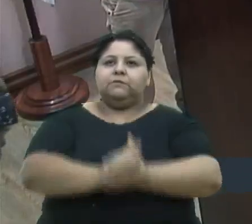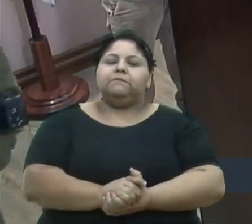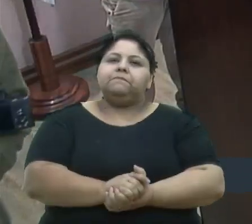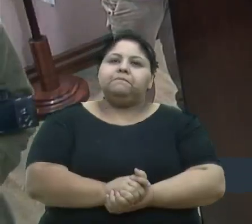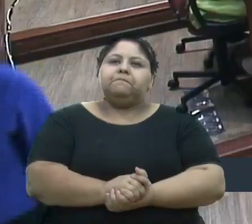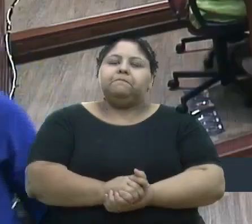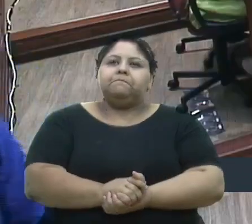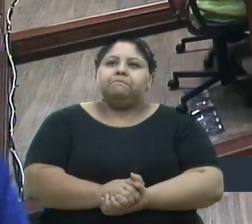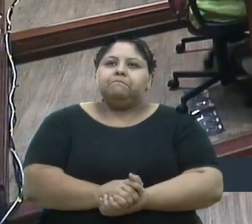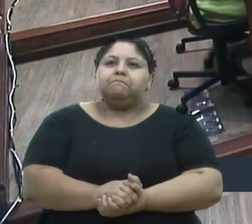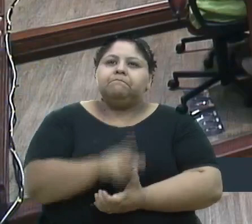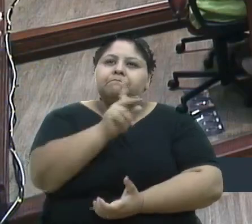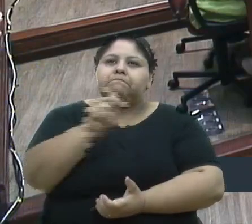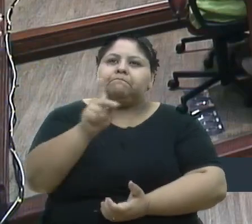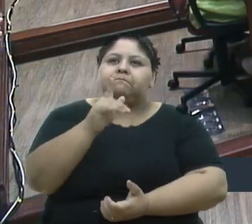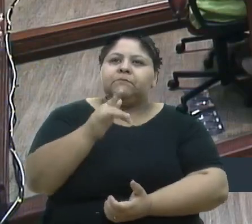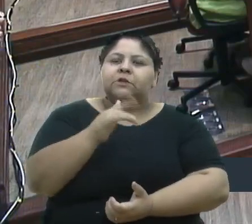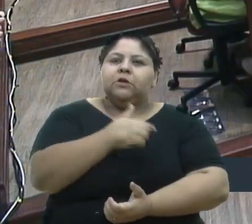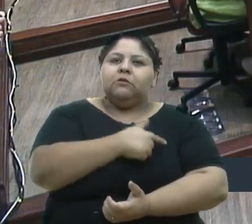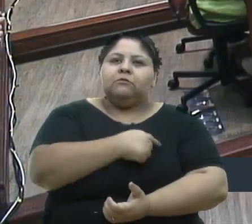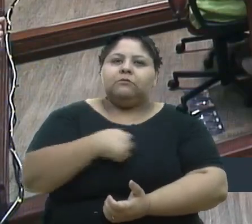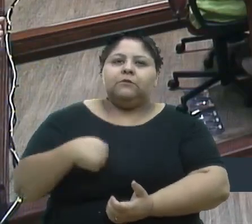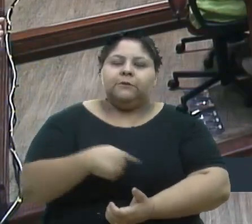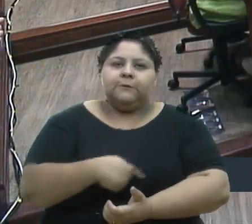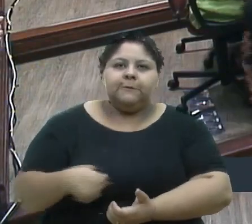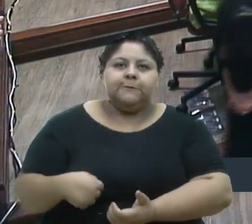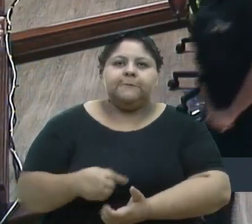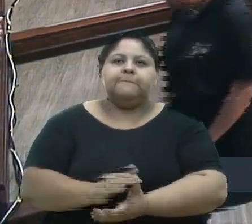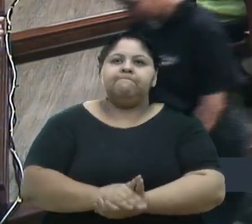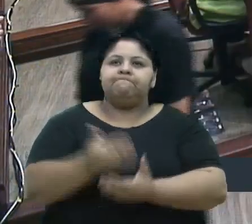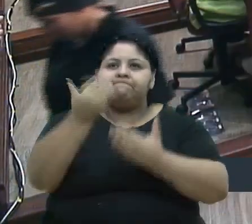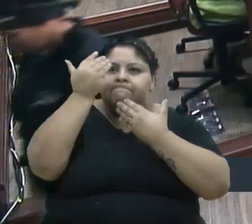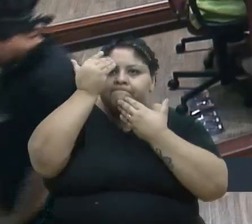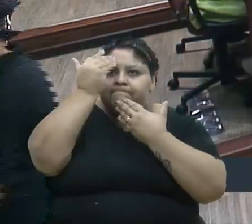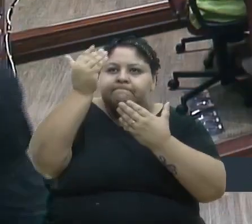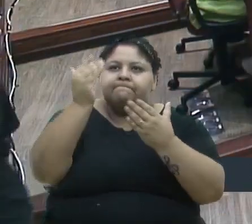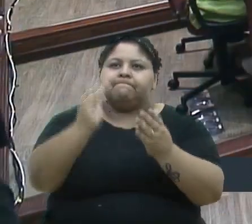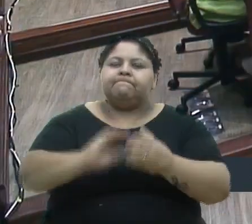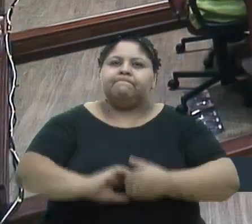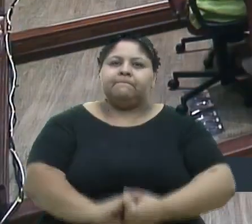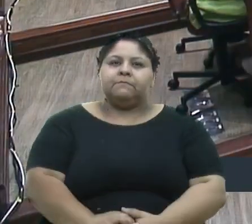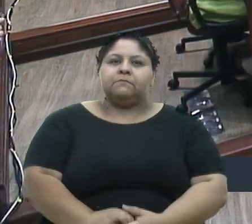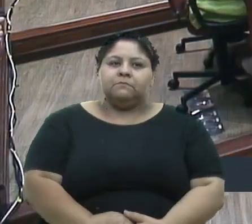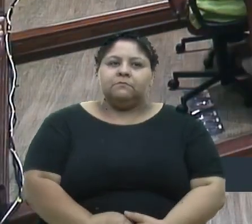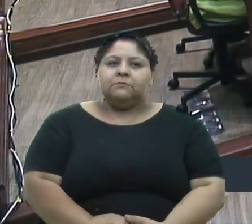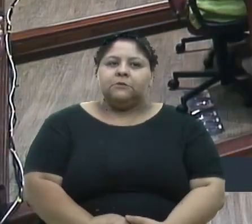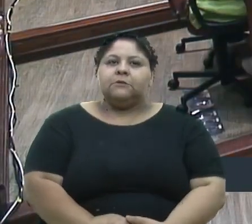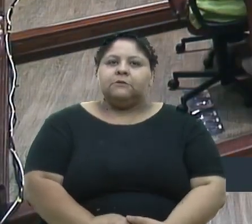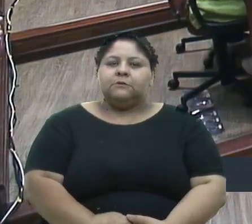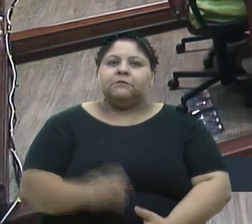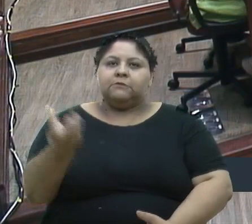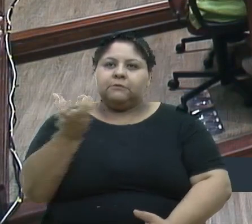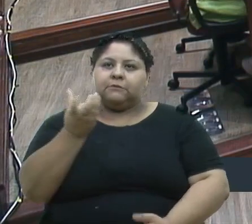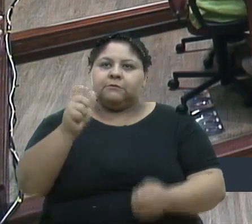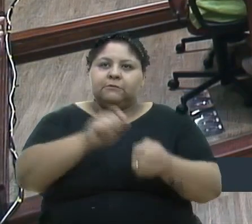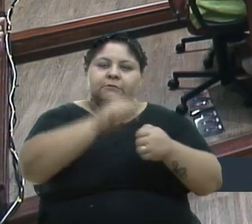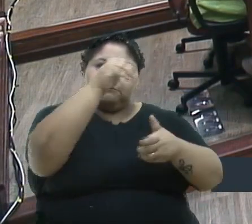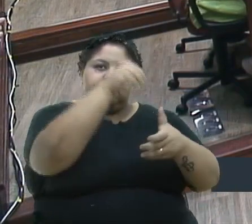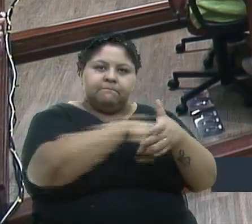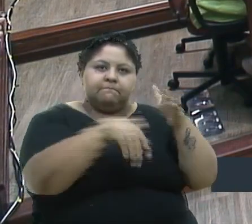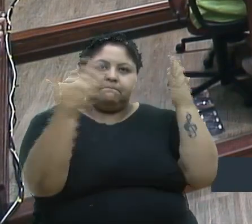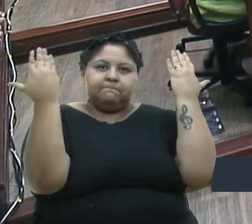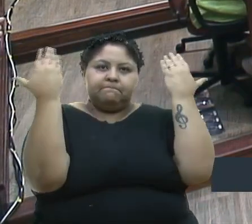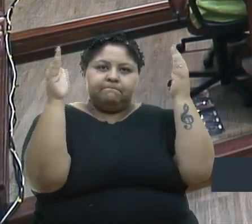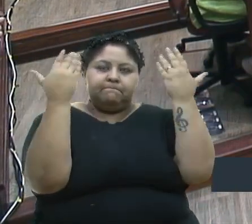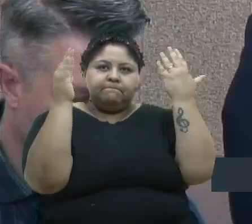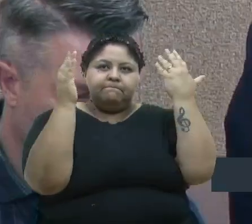Zanquim. Peço a palavra. Obrigado, senhor presidente, por essa concessão. Eu quero fazer um voto de congratulações ao